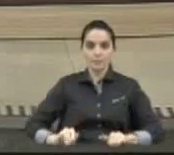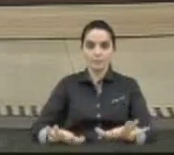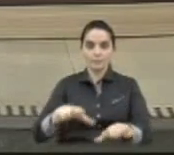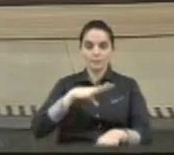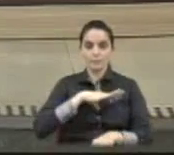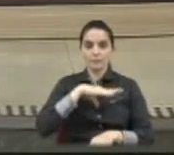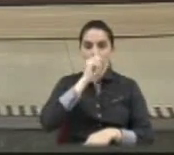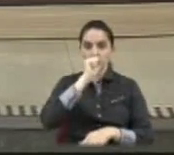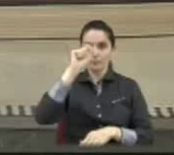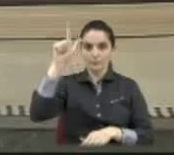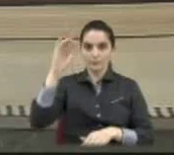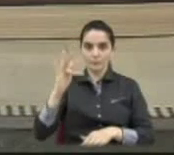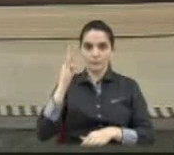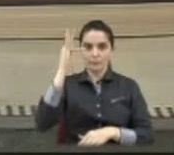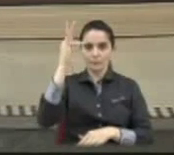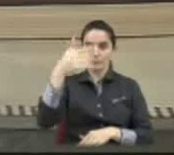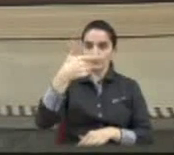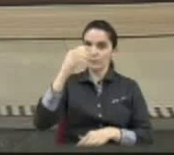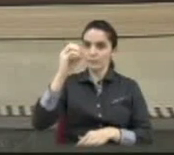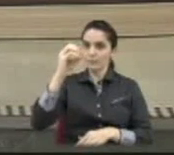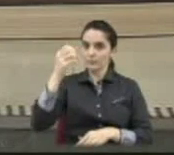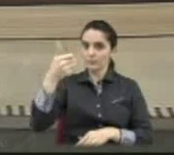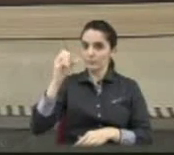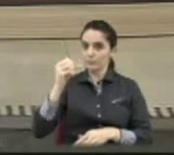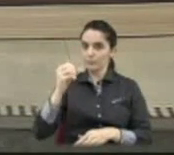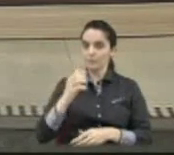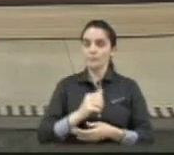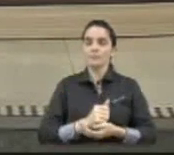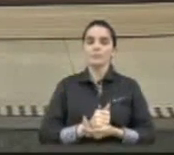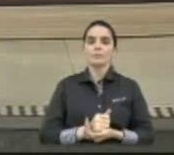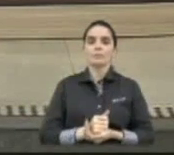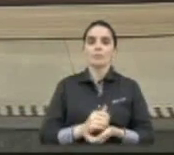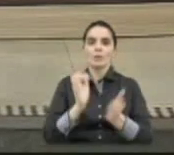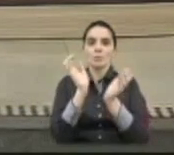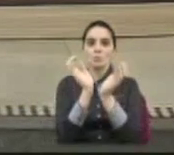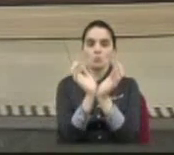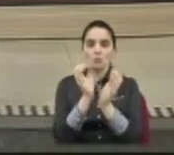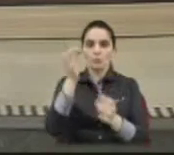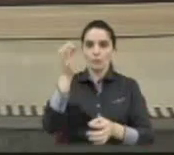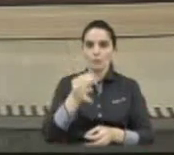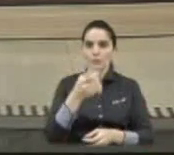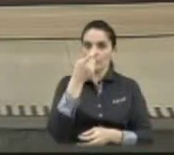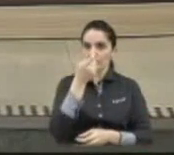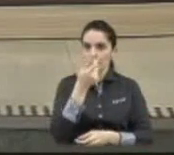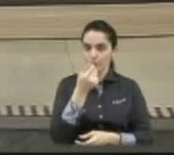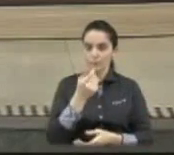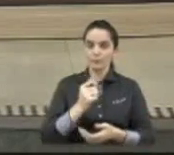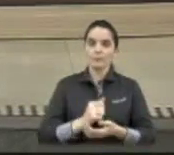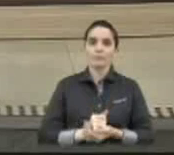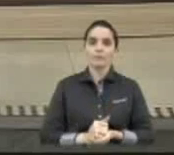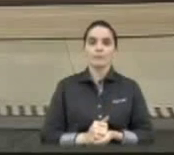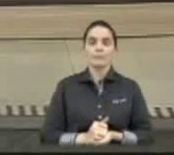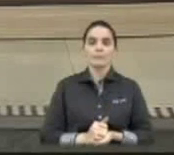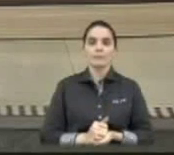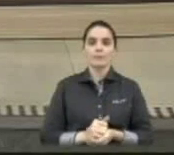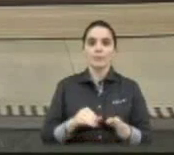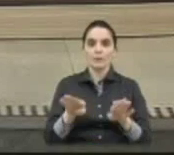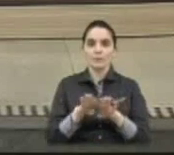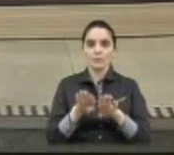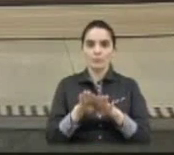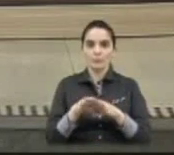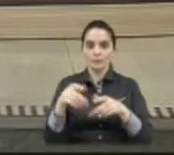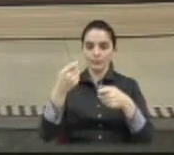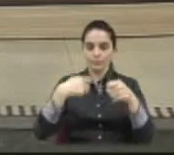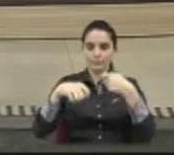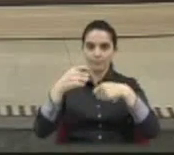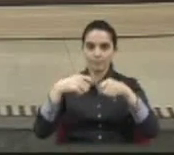2016, que receberão parecer favorável da Comissão Permanente de Orçamento, Finanças e Contabilidade,